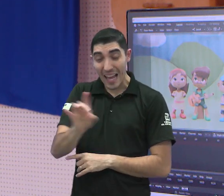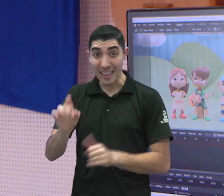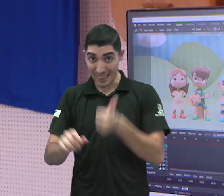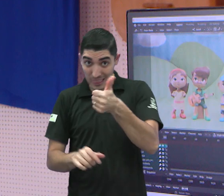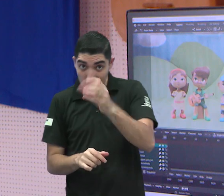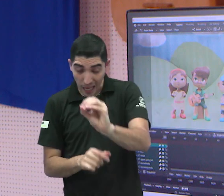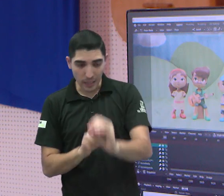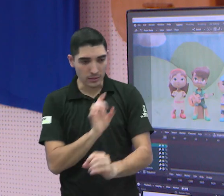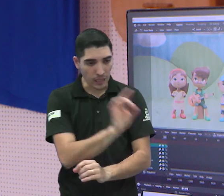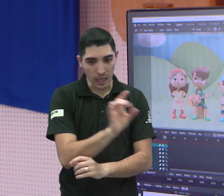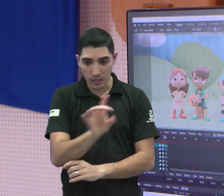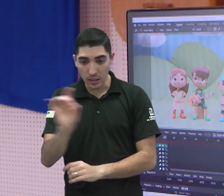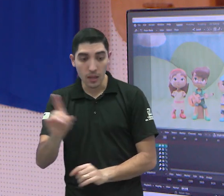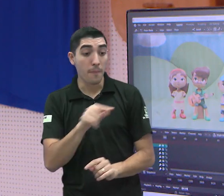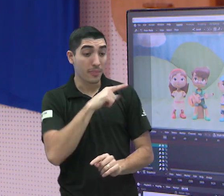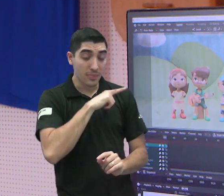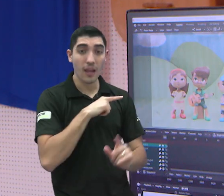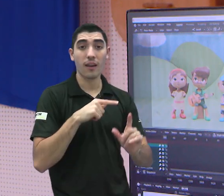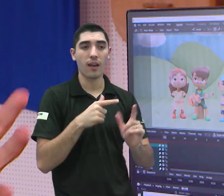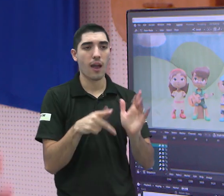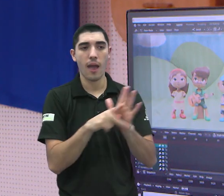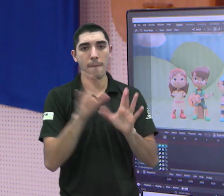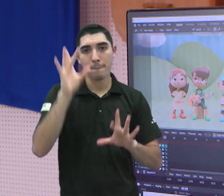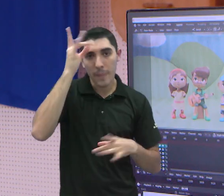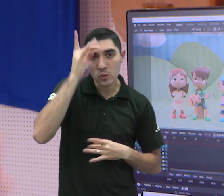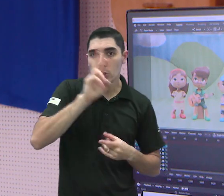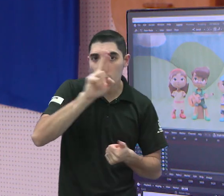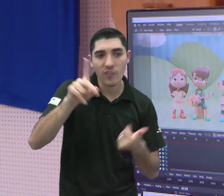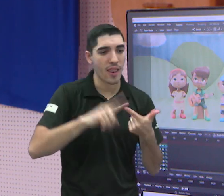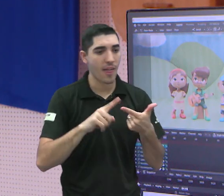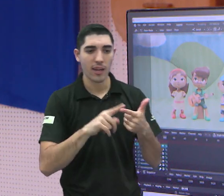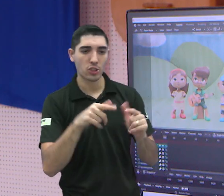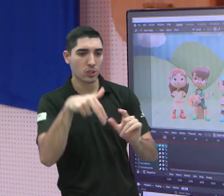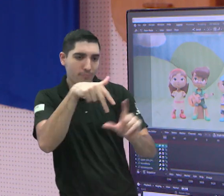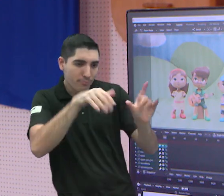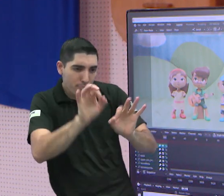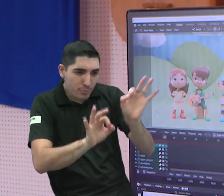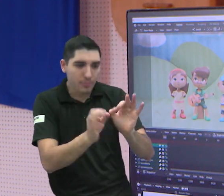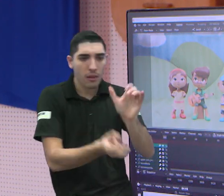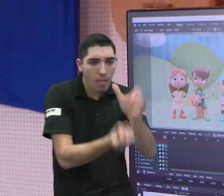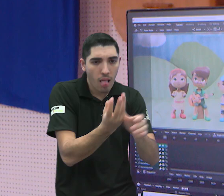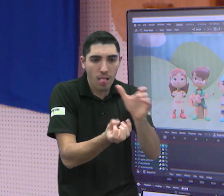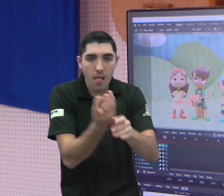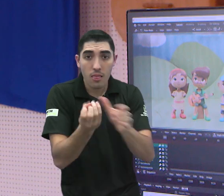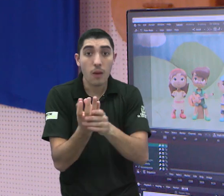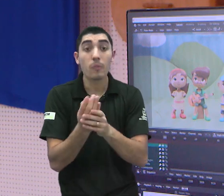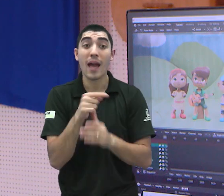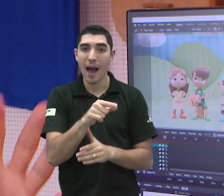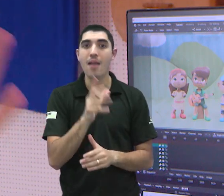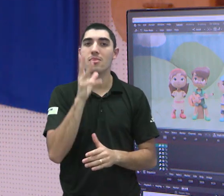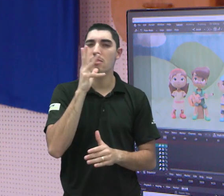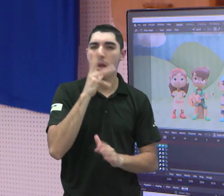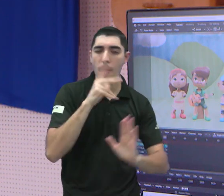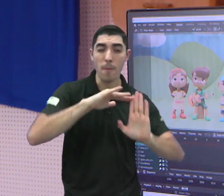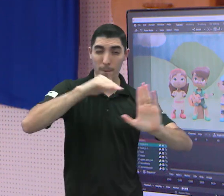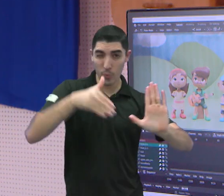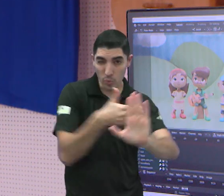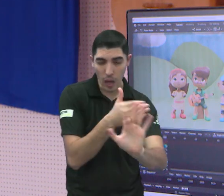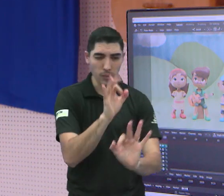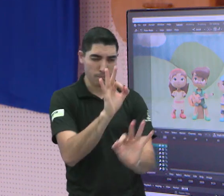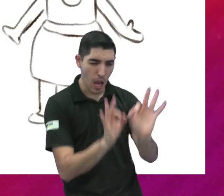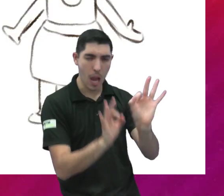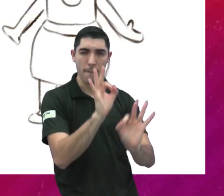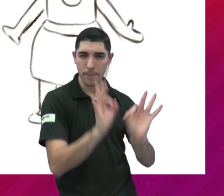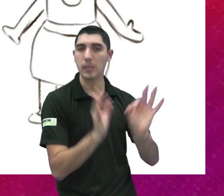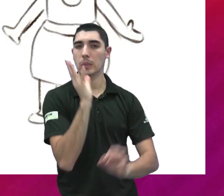cada videoclipe tem coisas diferentes, elementos diferentes, personagens que às vezes aparecem, né, então tudo isso envolve toda uma construção complexa,